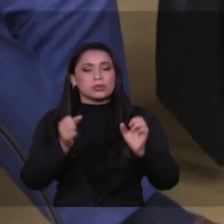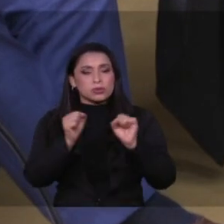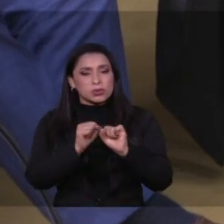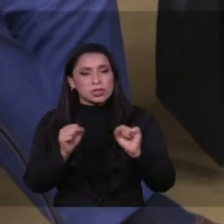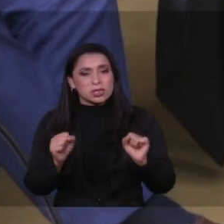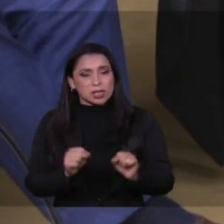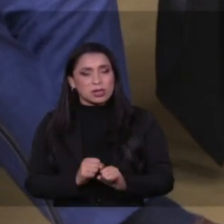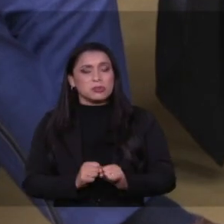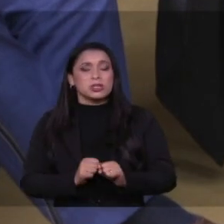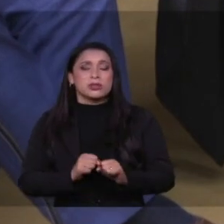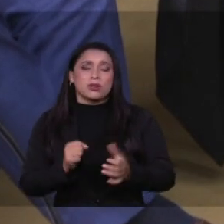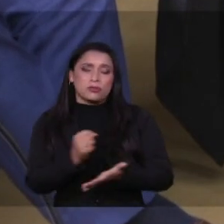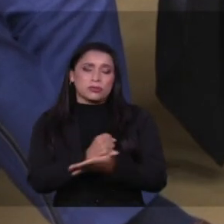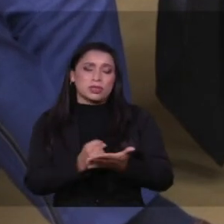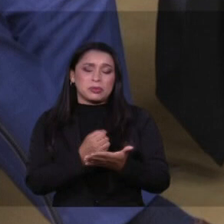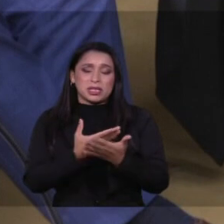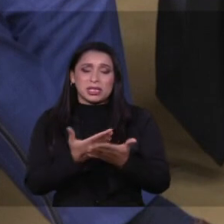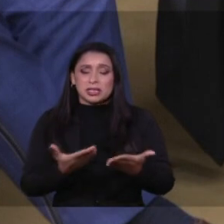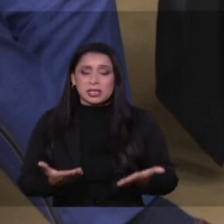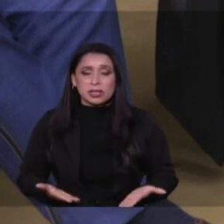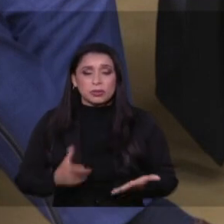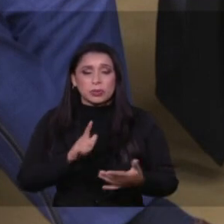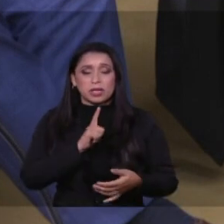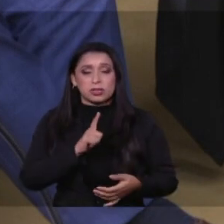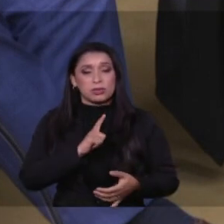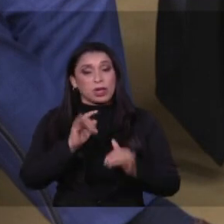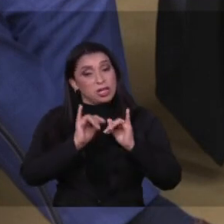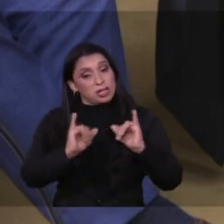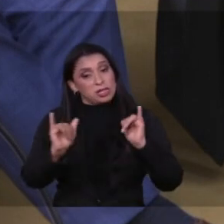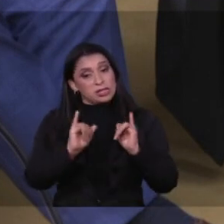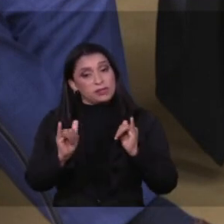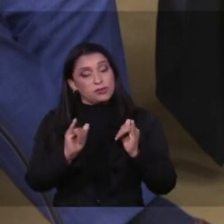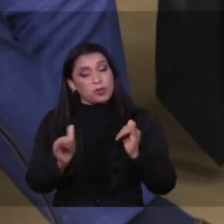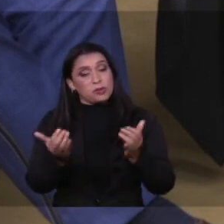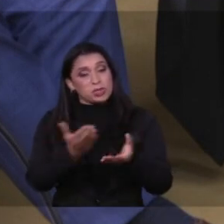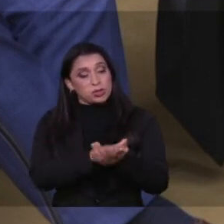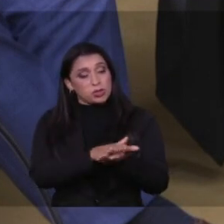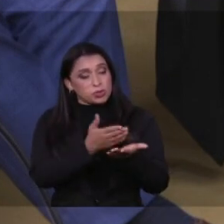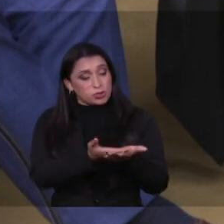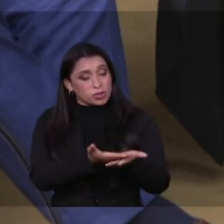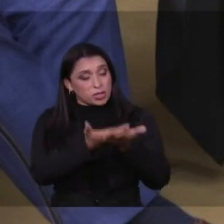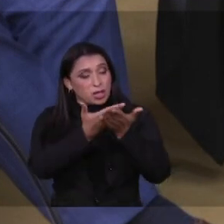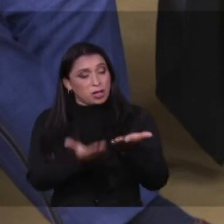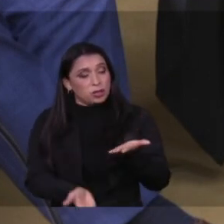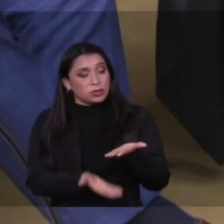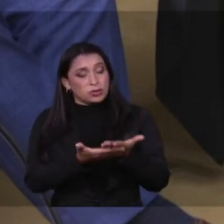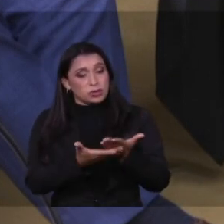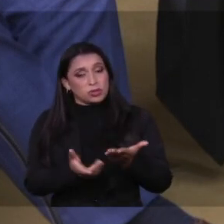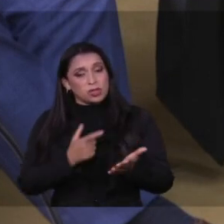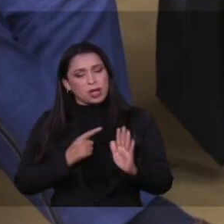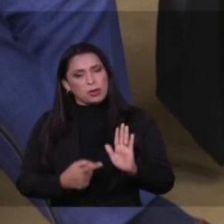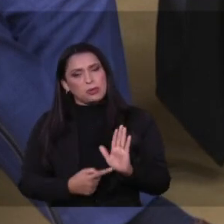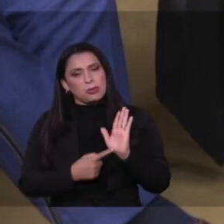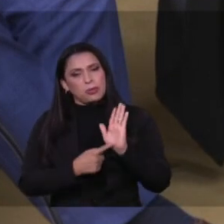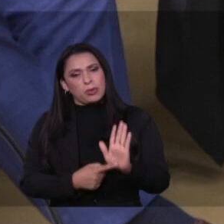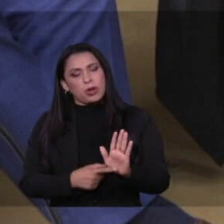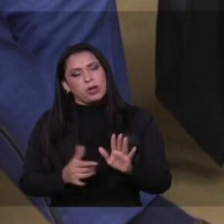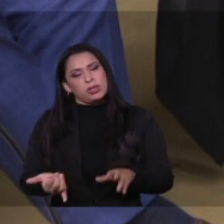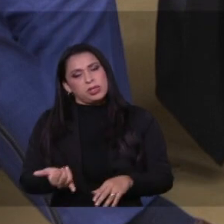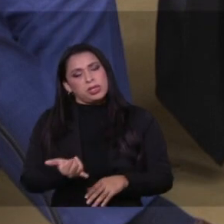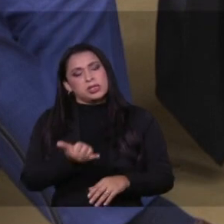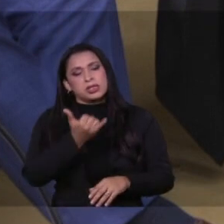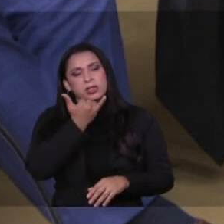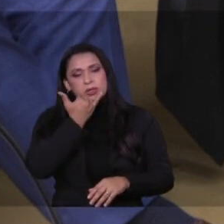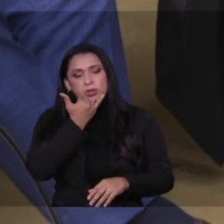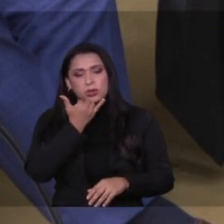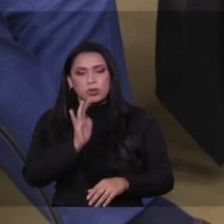direitos fundamentais. Os dados e as informações já levados aos autos e ora reforçados da tribuna demonstram, data máxima vênia, que